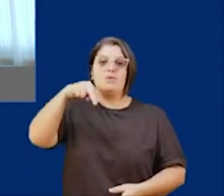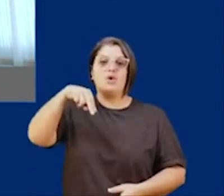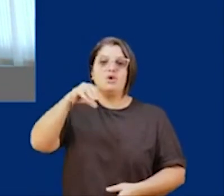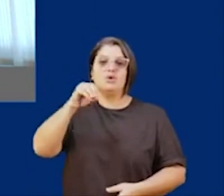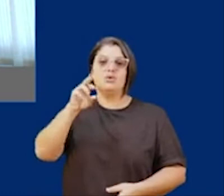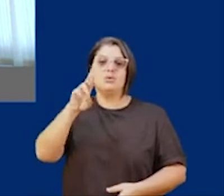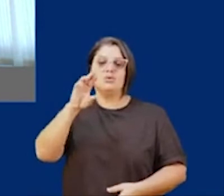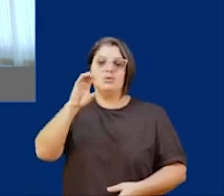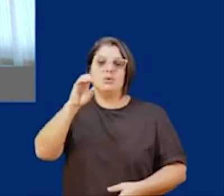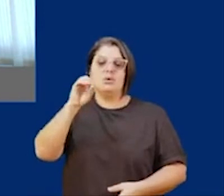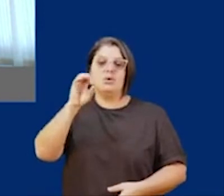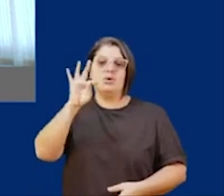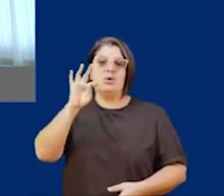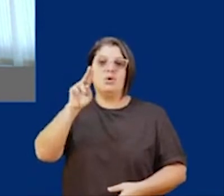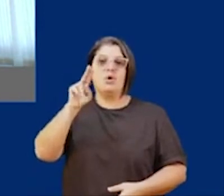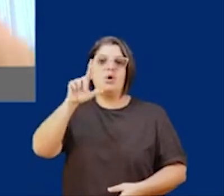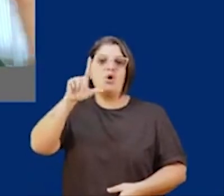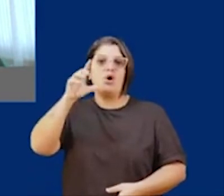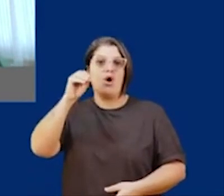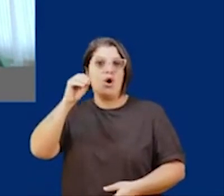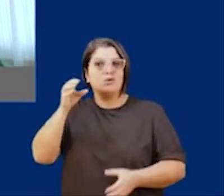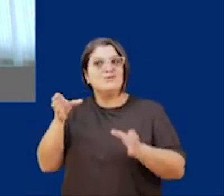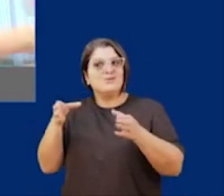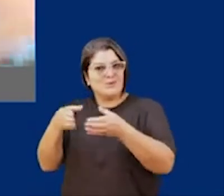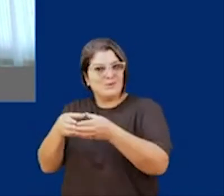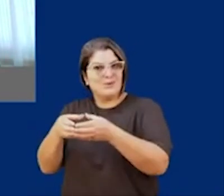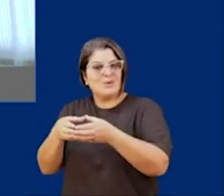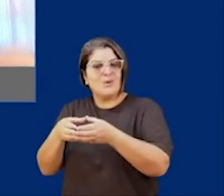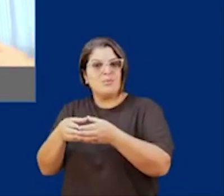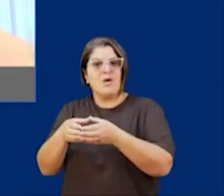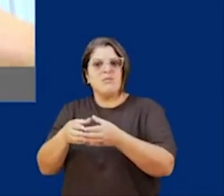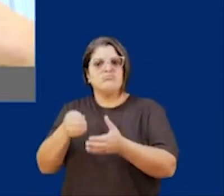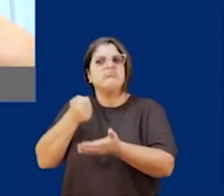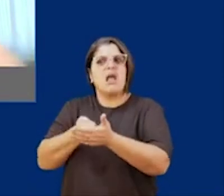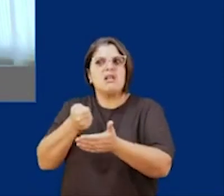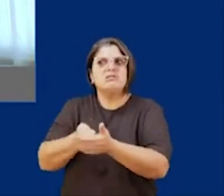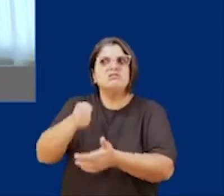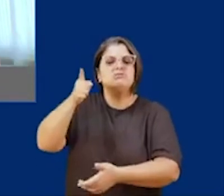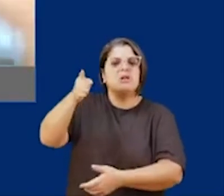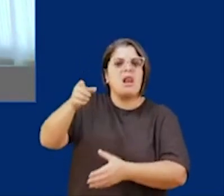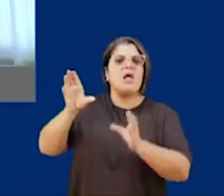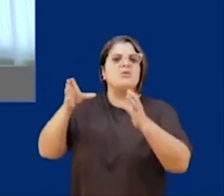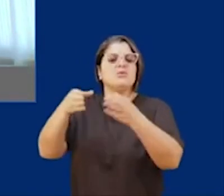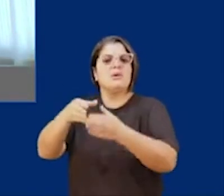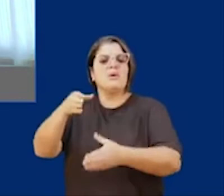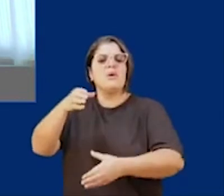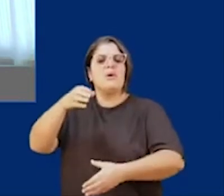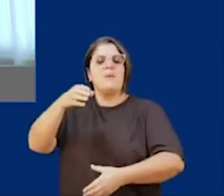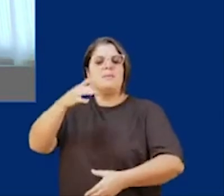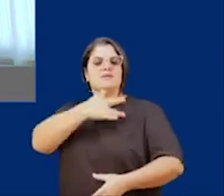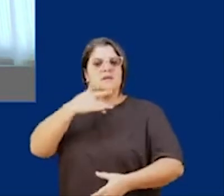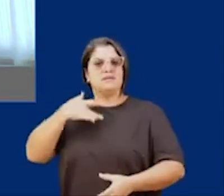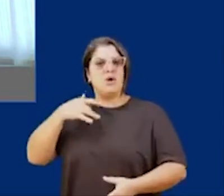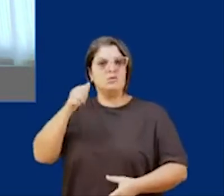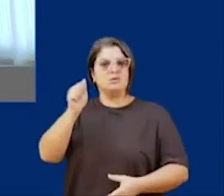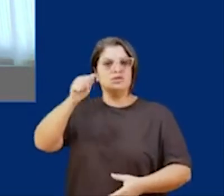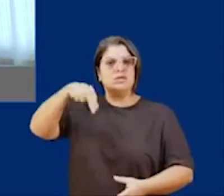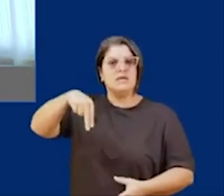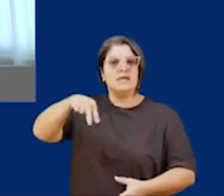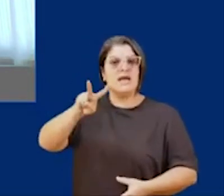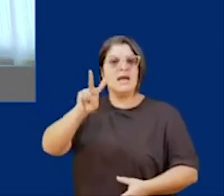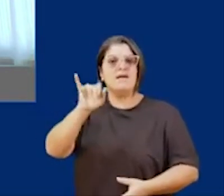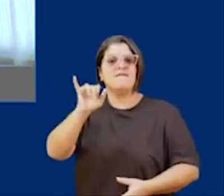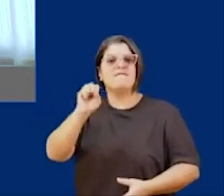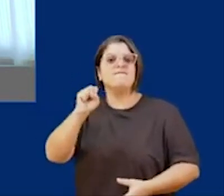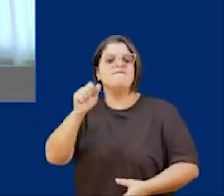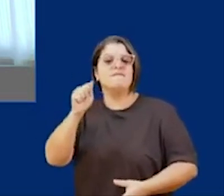trabalho deles, eles fizeram todo um trabalho, né, de exigências junto à Anvisa, de demandar junto à Anvisa, né, melhor